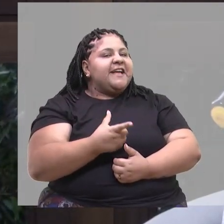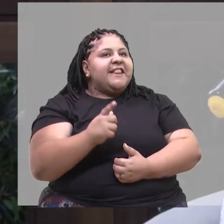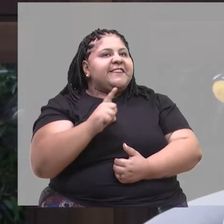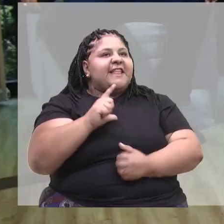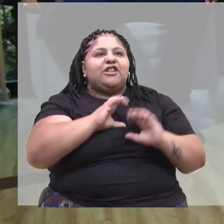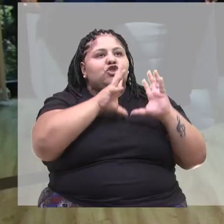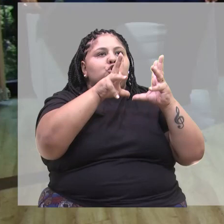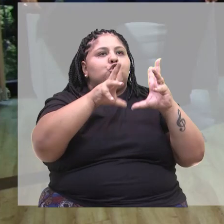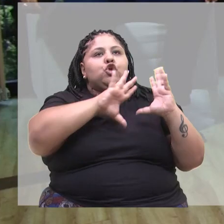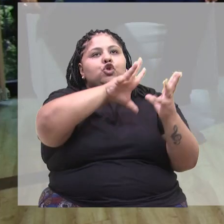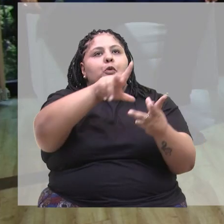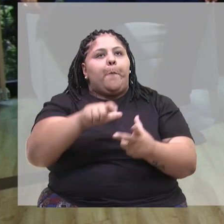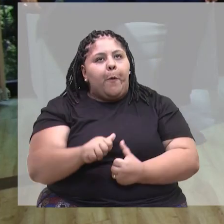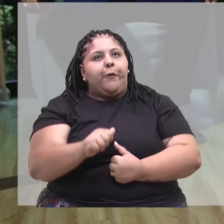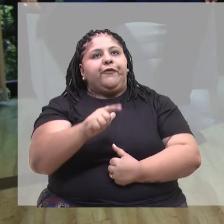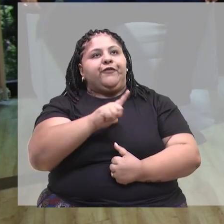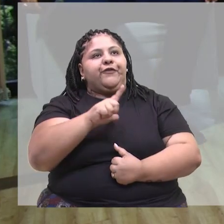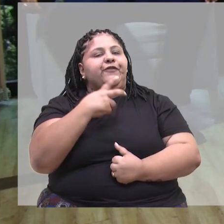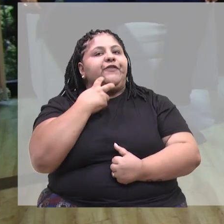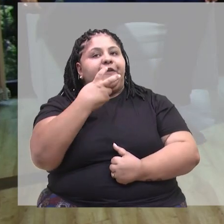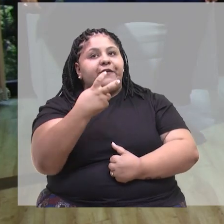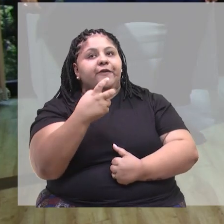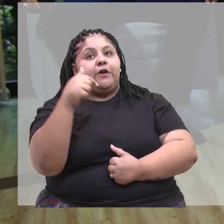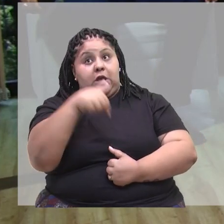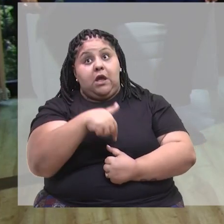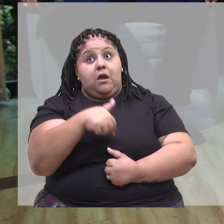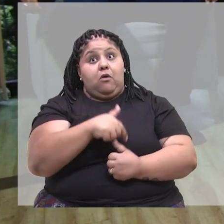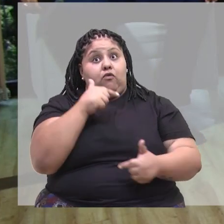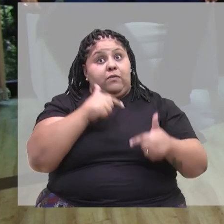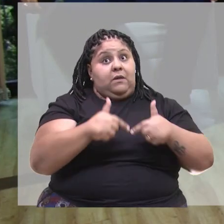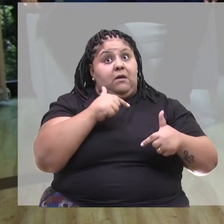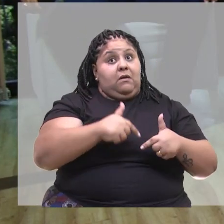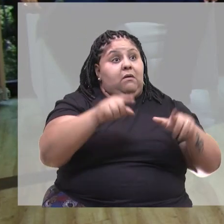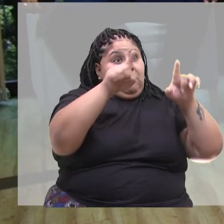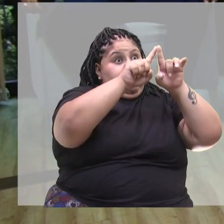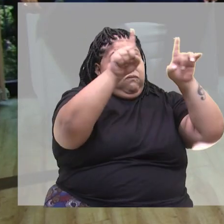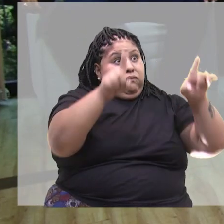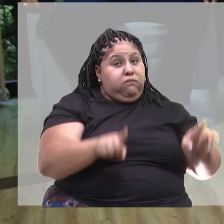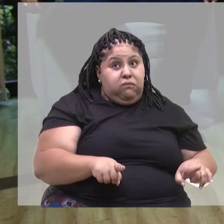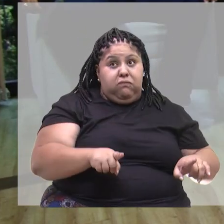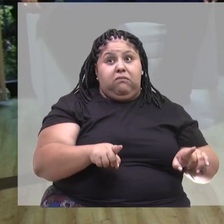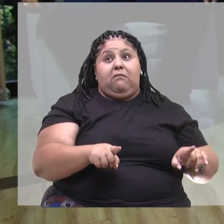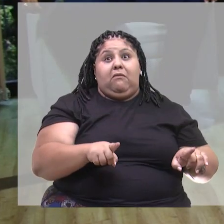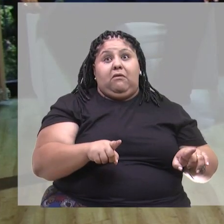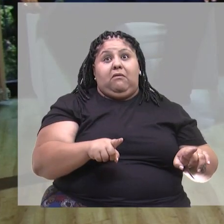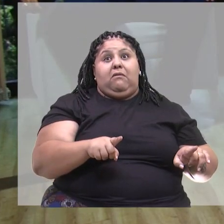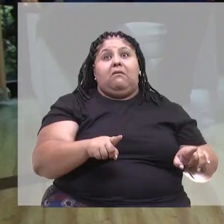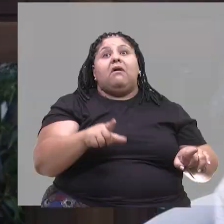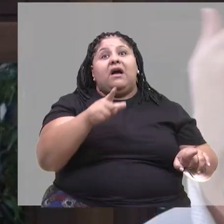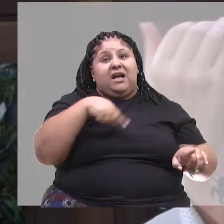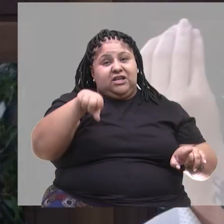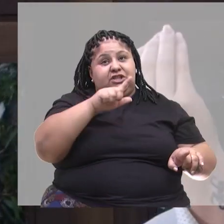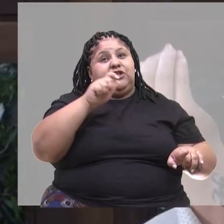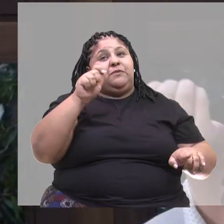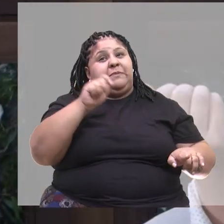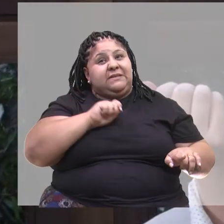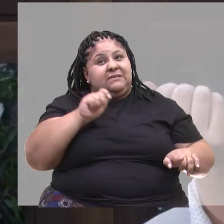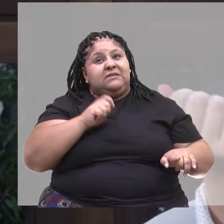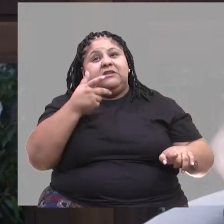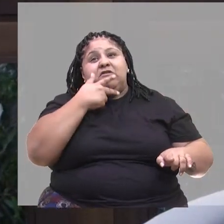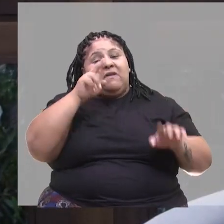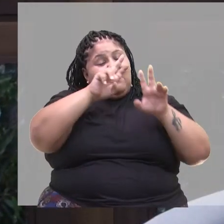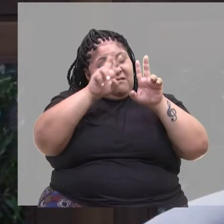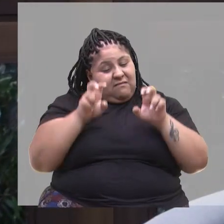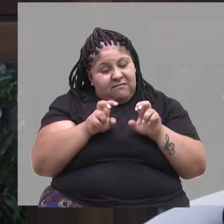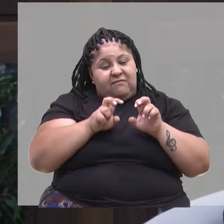José? No meu caso específico, que ocupa um espaço privilegiado no serviço público, que transito nas mais diversas esferas, a gente precisa fazer esse assunto vir à